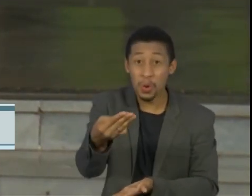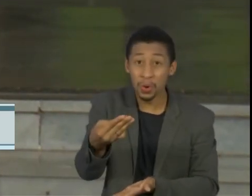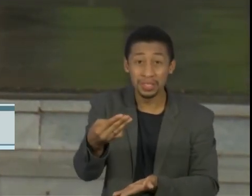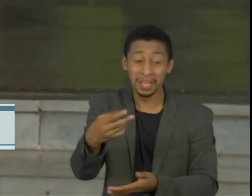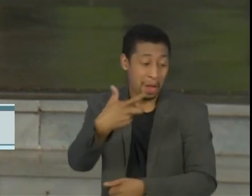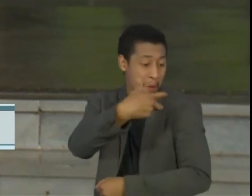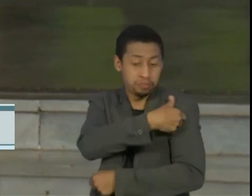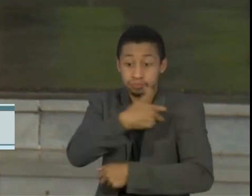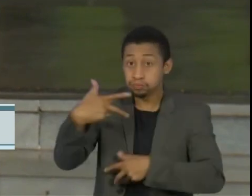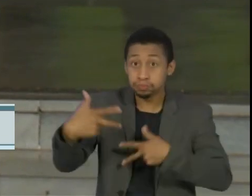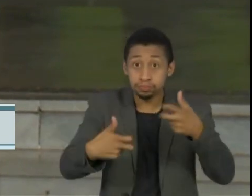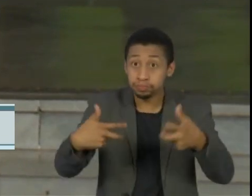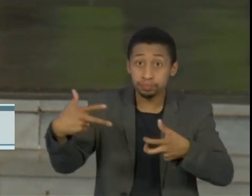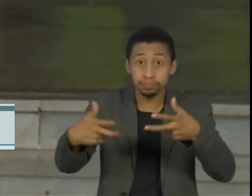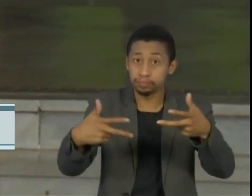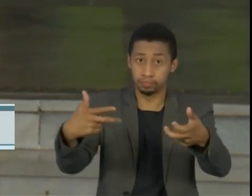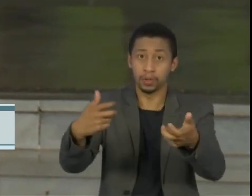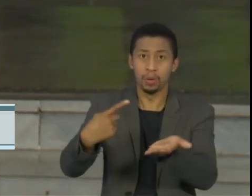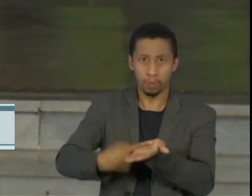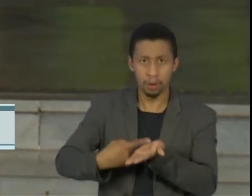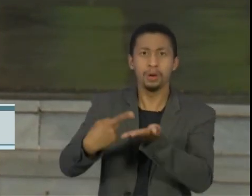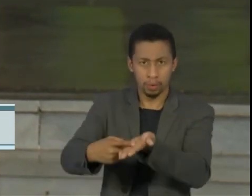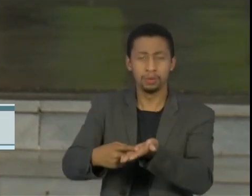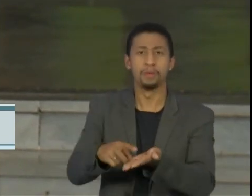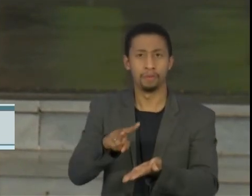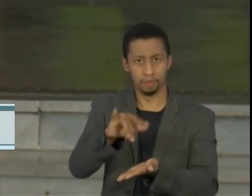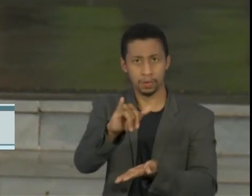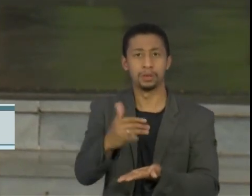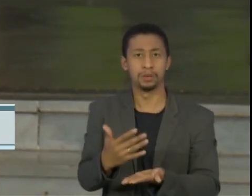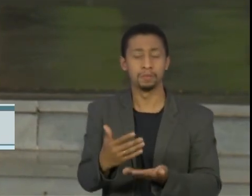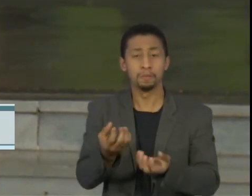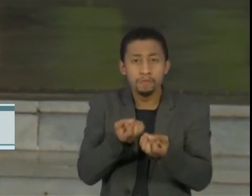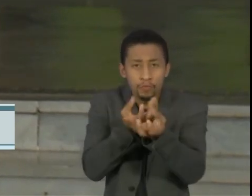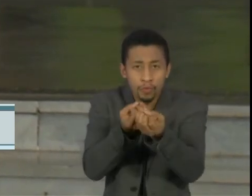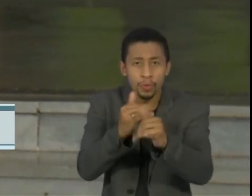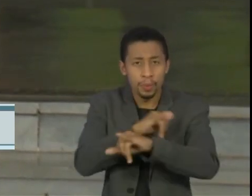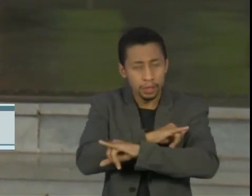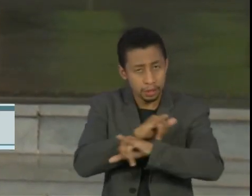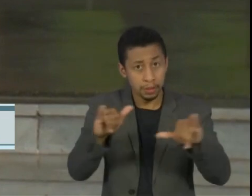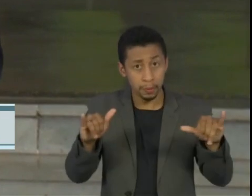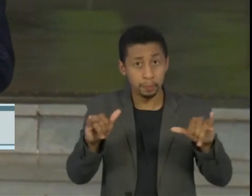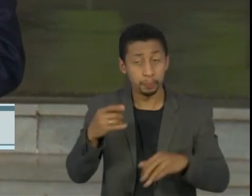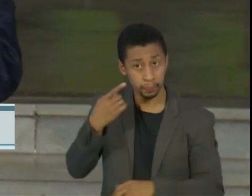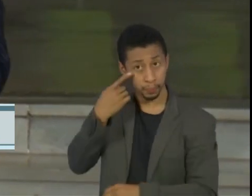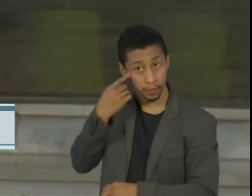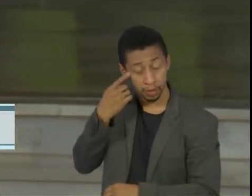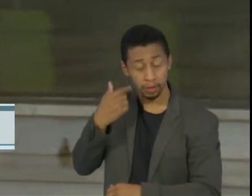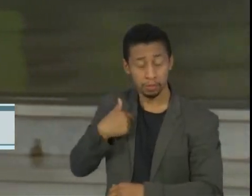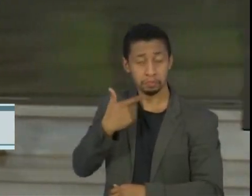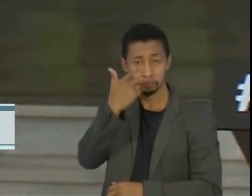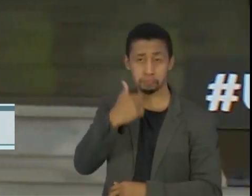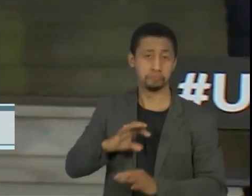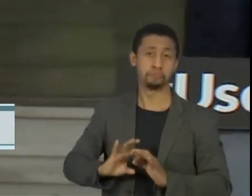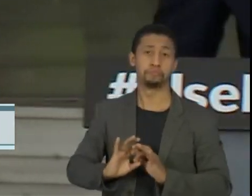isso já está no escopo do acordo. Então, eu acho que são essas informações, governador, estou aí à disposição.